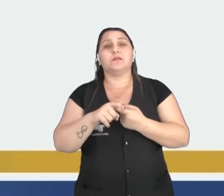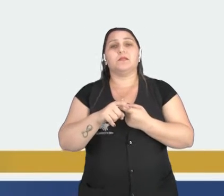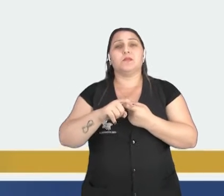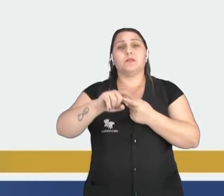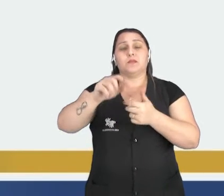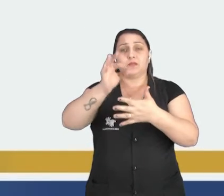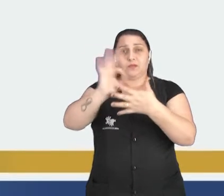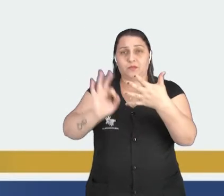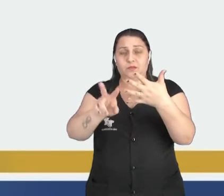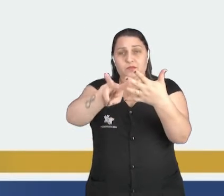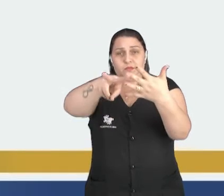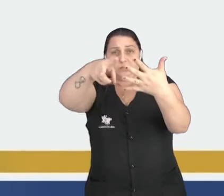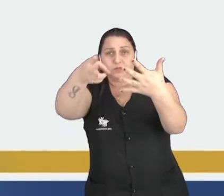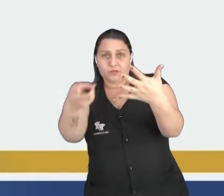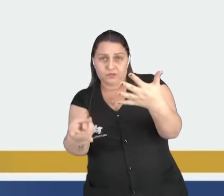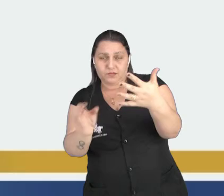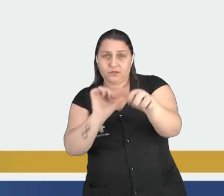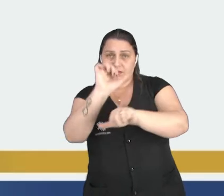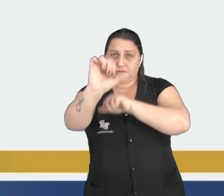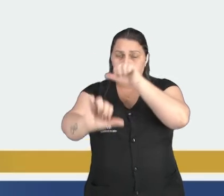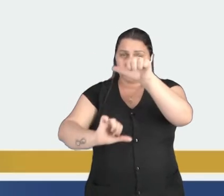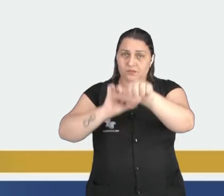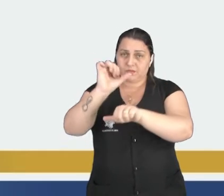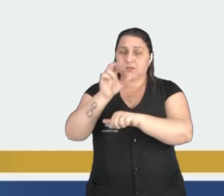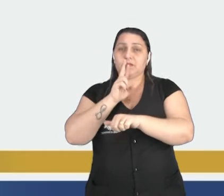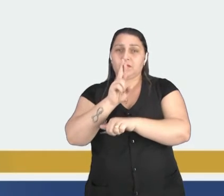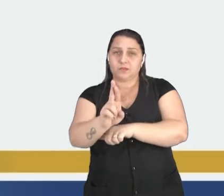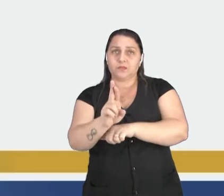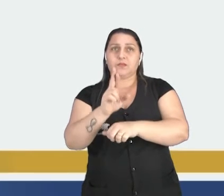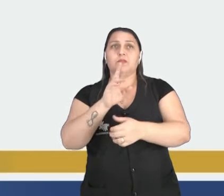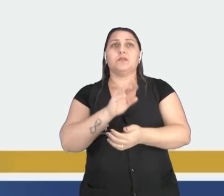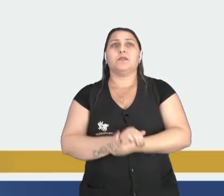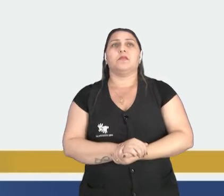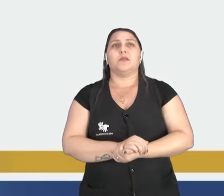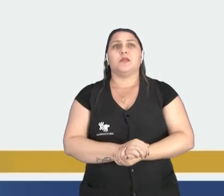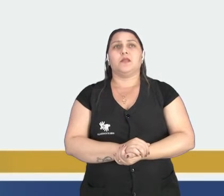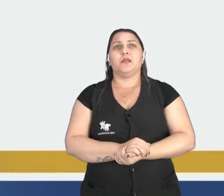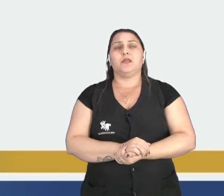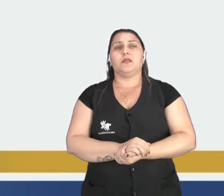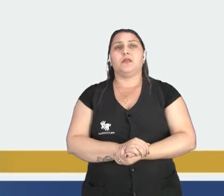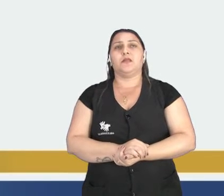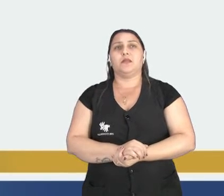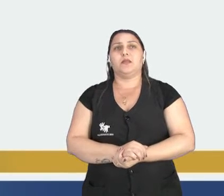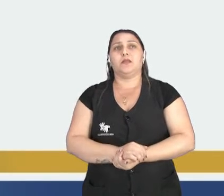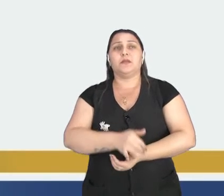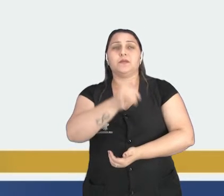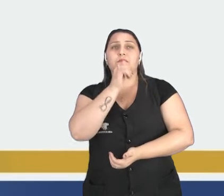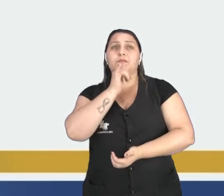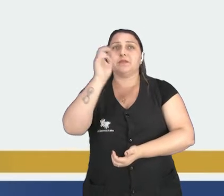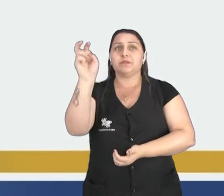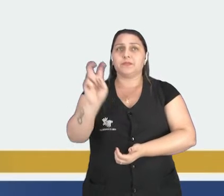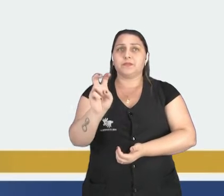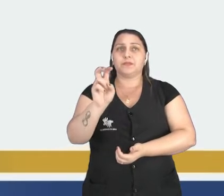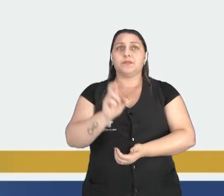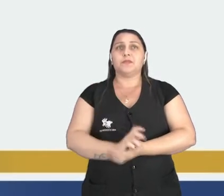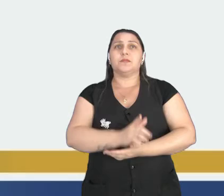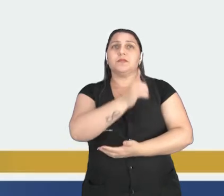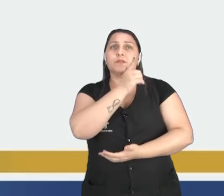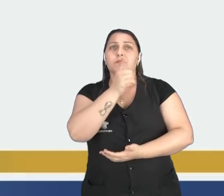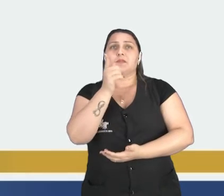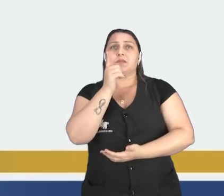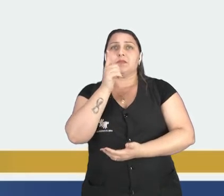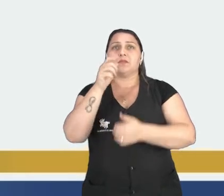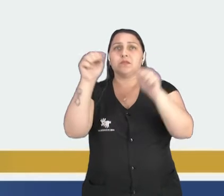dos elementos entre si, alterando-se a ordem, muda a resposta. Bora ver esse exemplo 5?